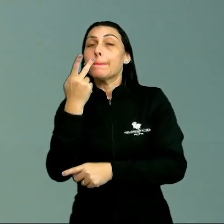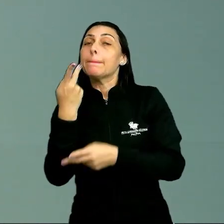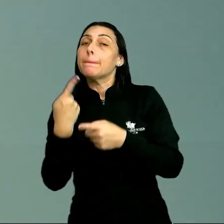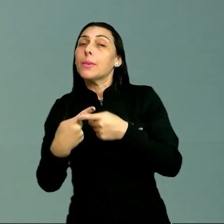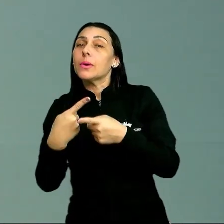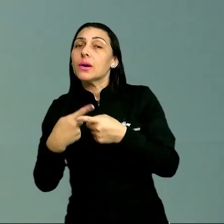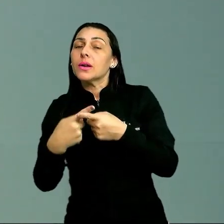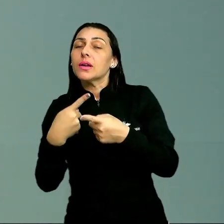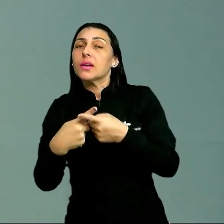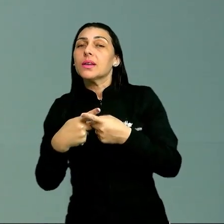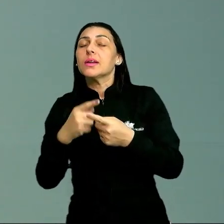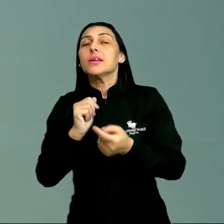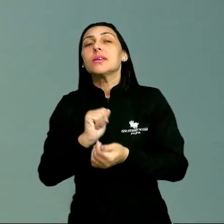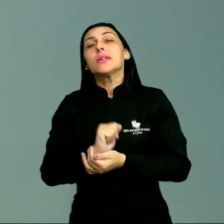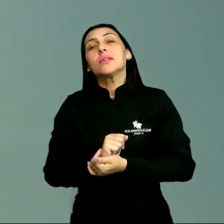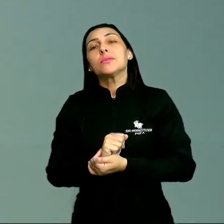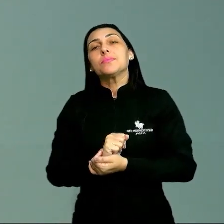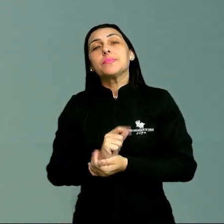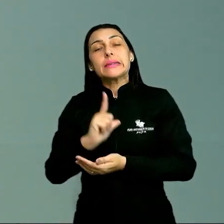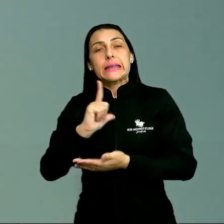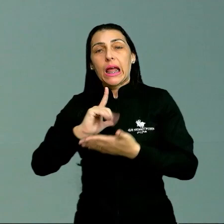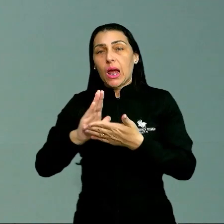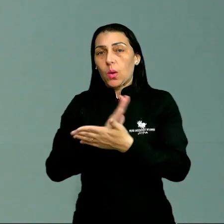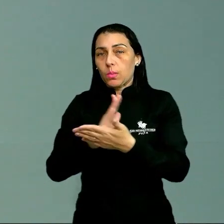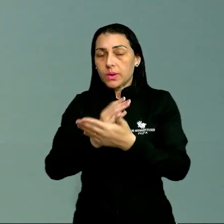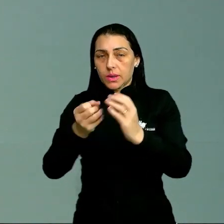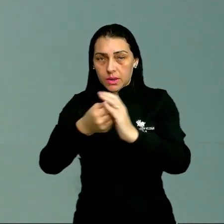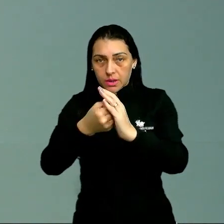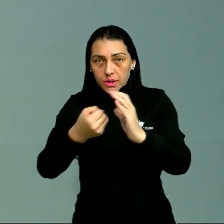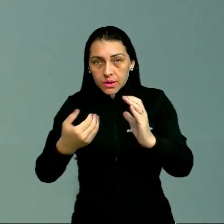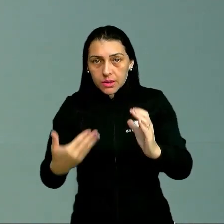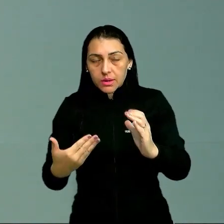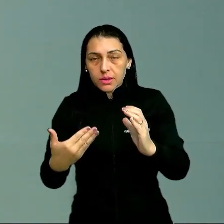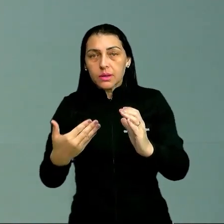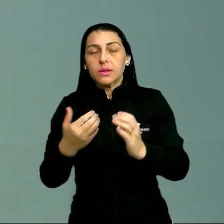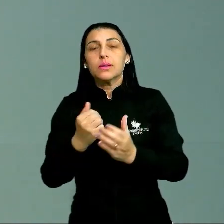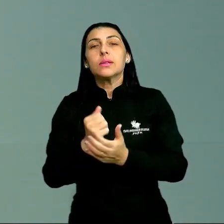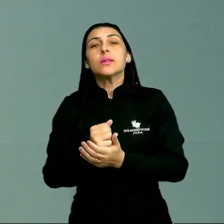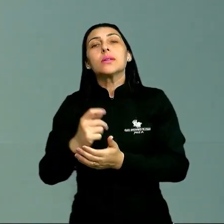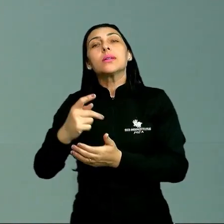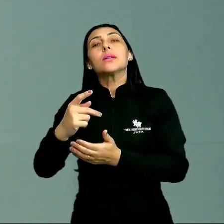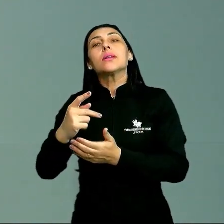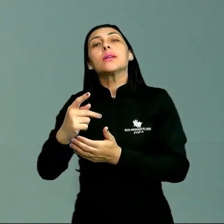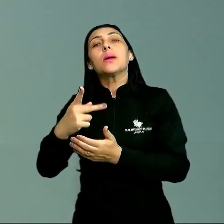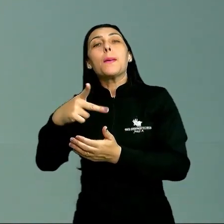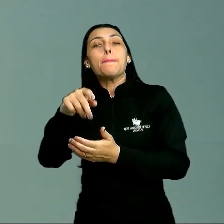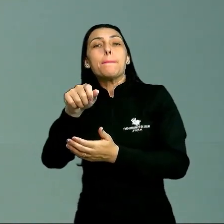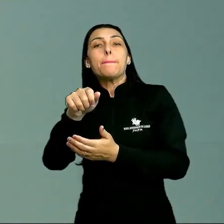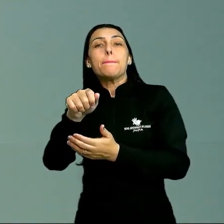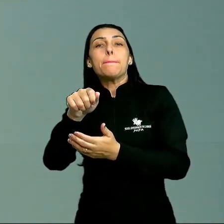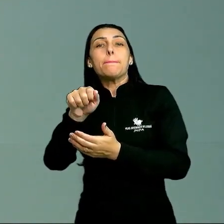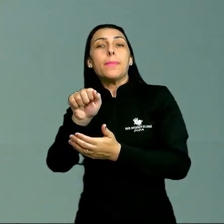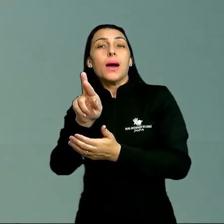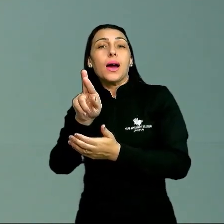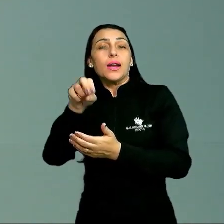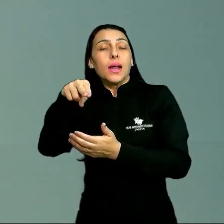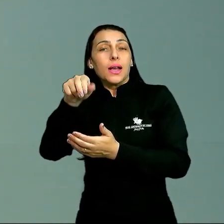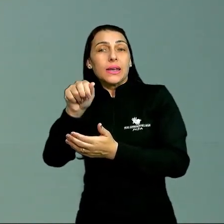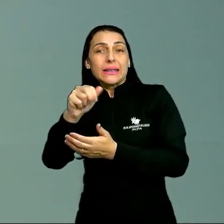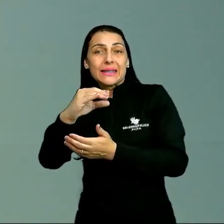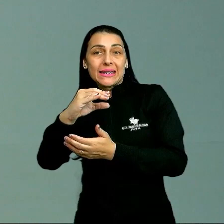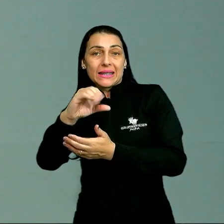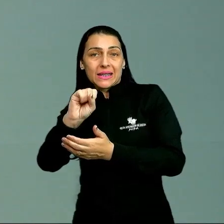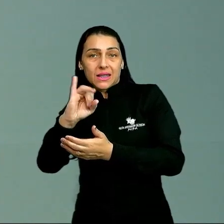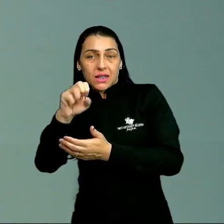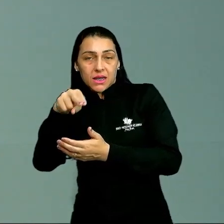ao certo. No entanto, ele tem algumas características aí parnasianas, classicistas,